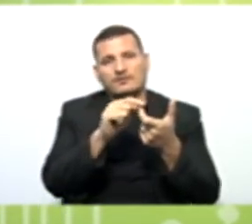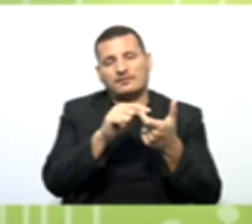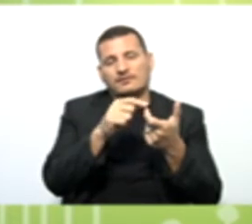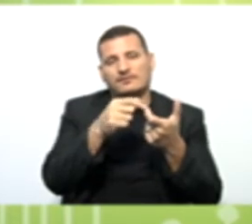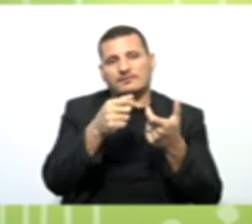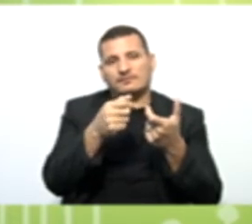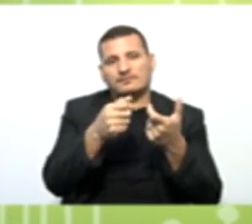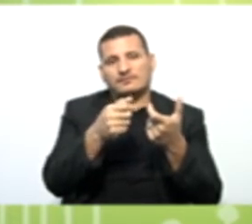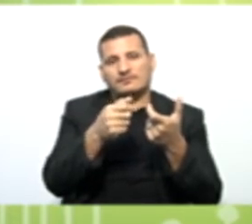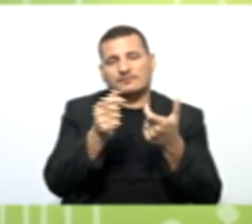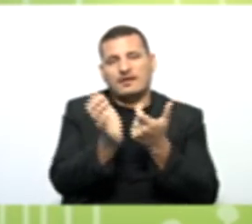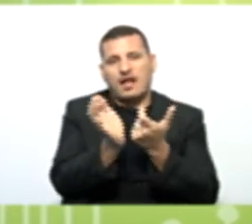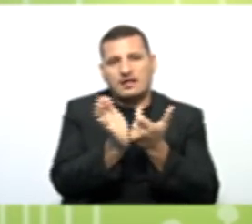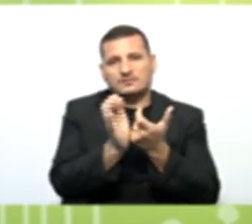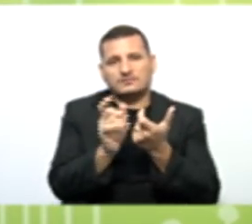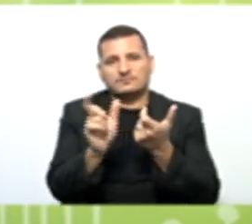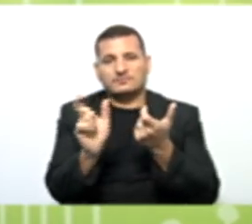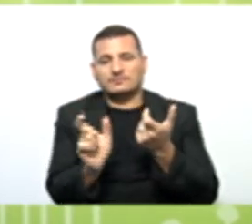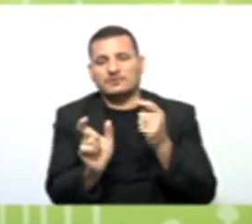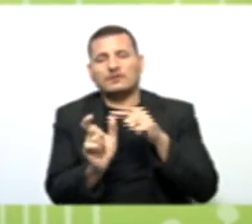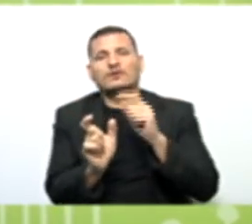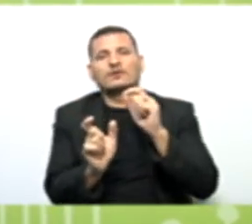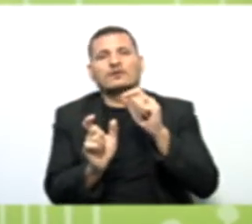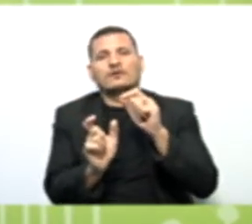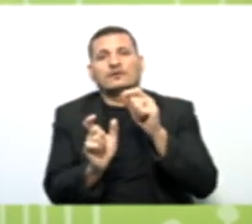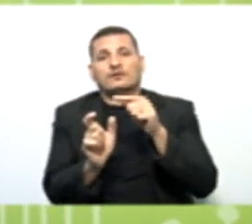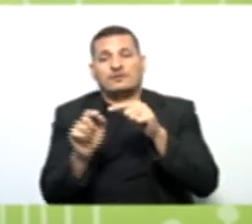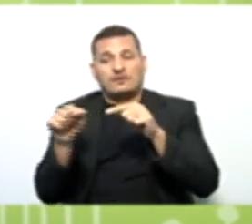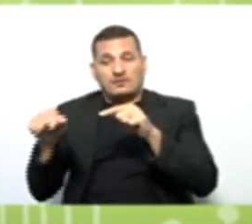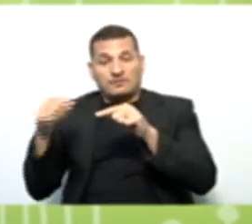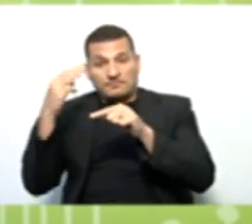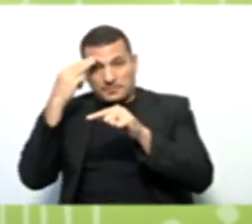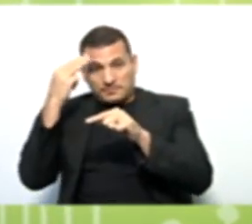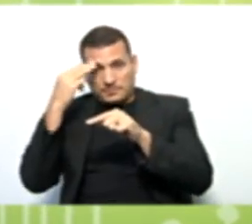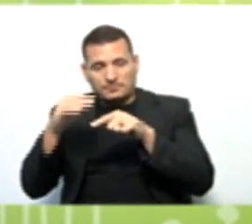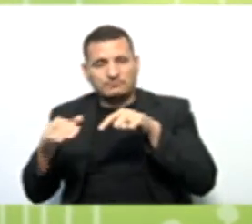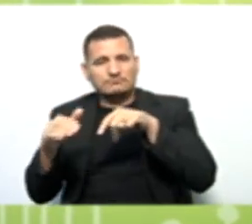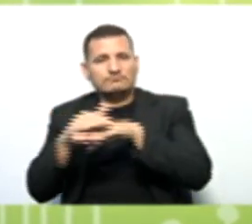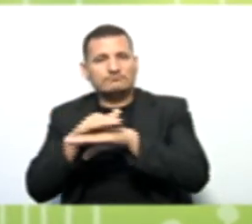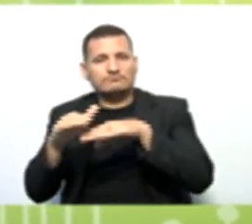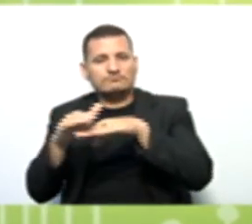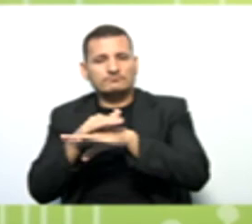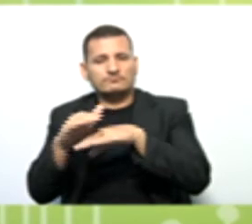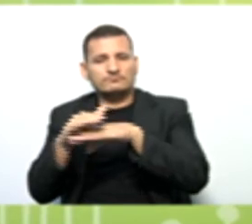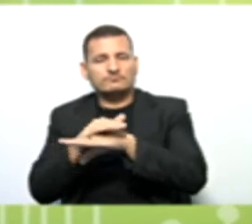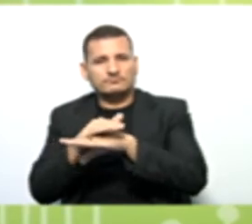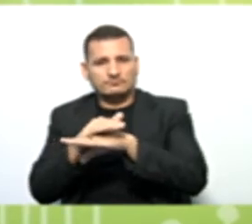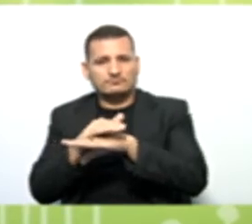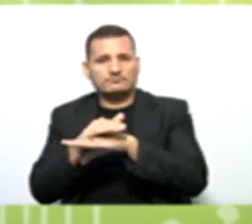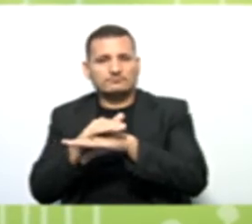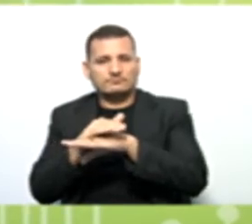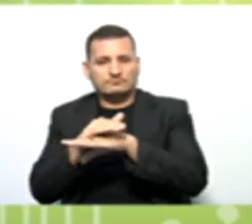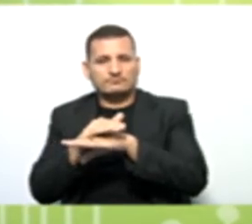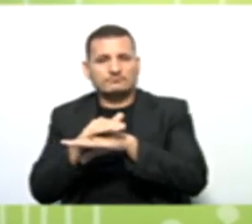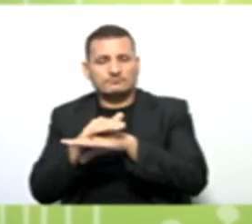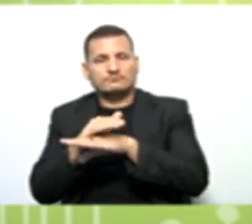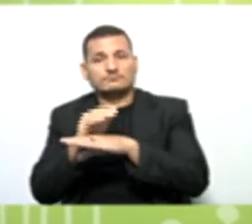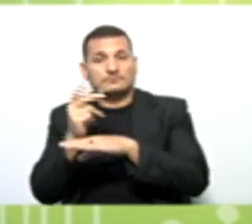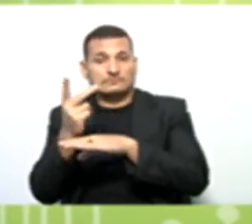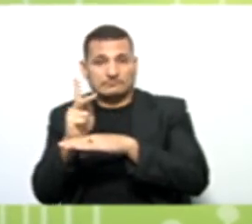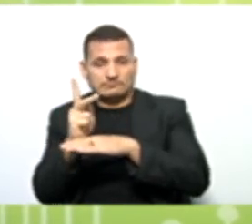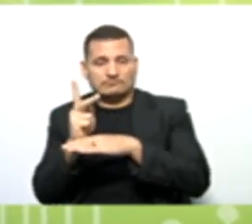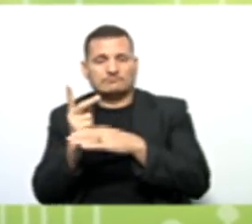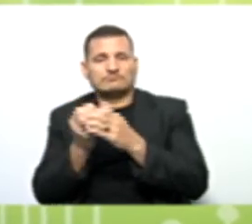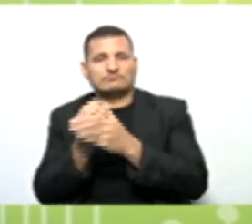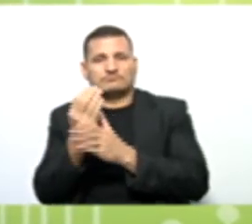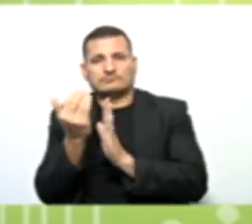você criou, para um objeto armazenado na memória. Ou seja, um objeto de fato criado no seu programa.